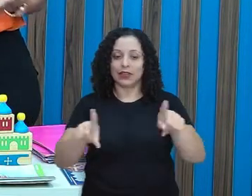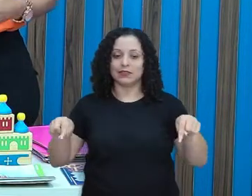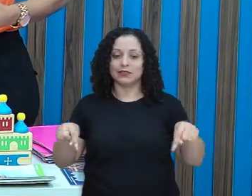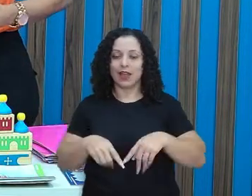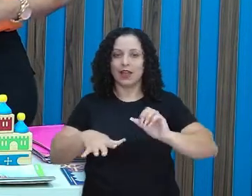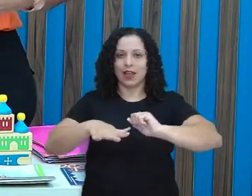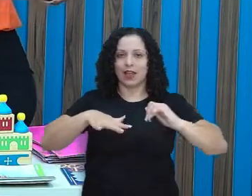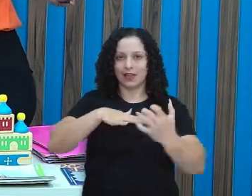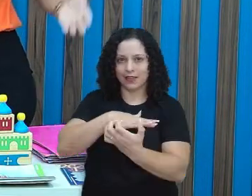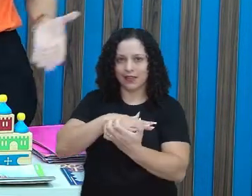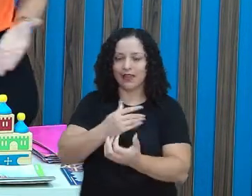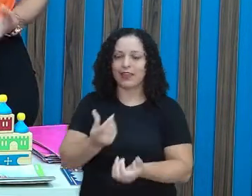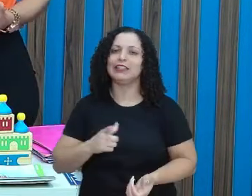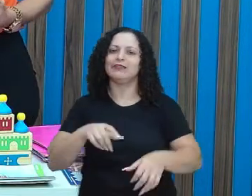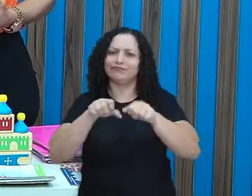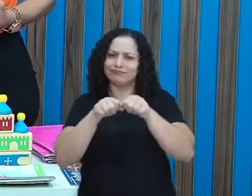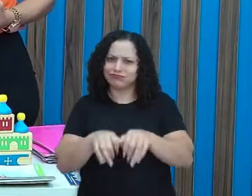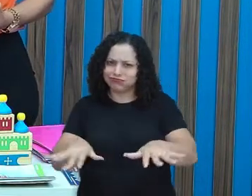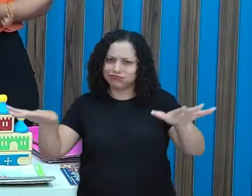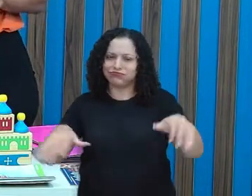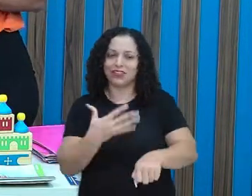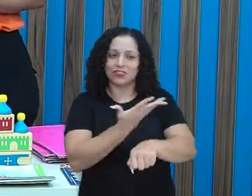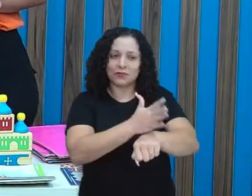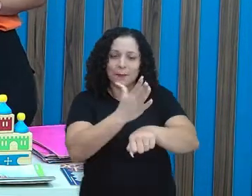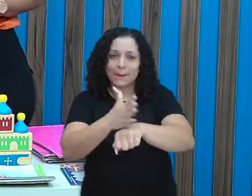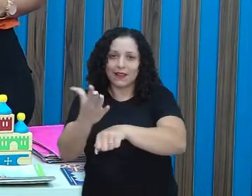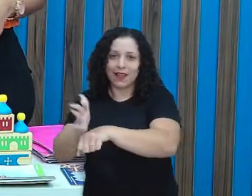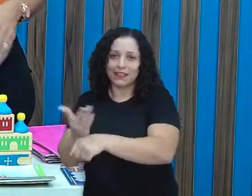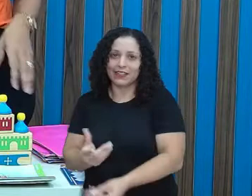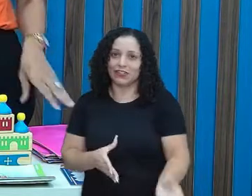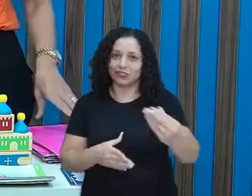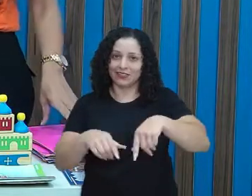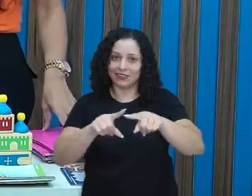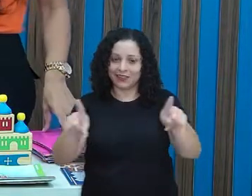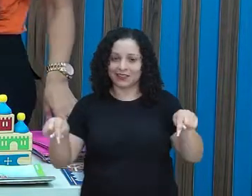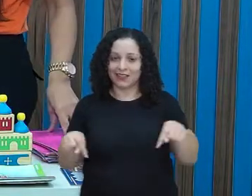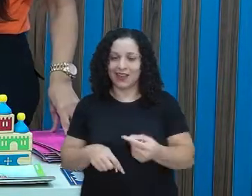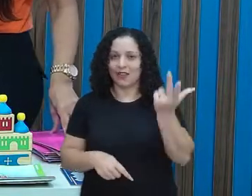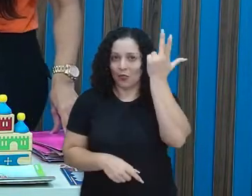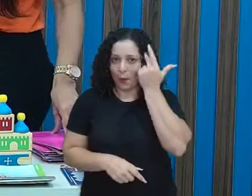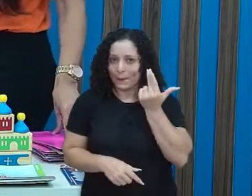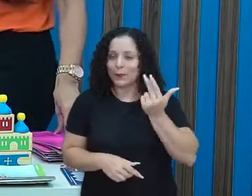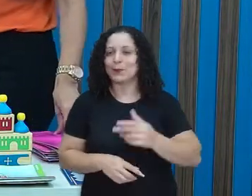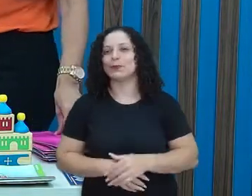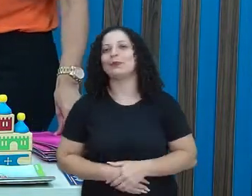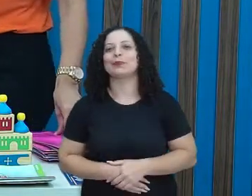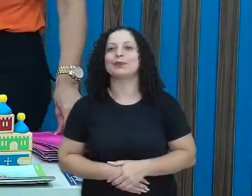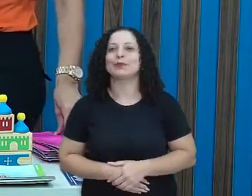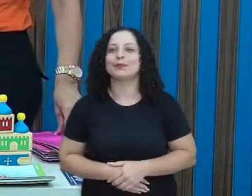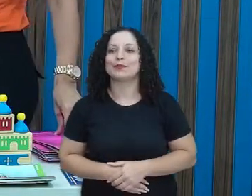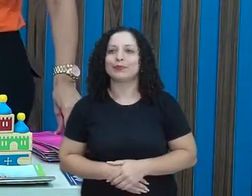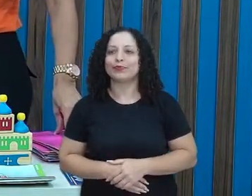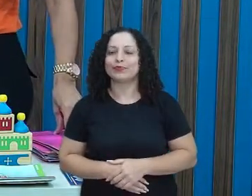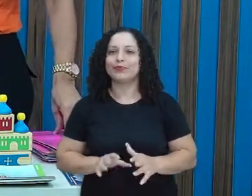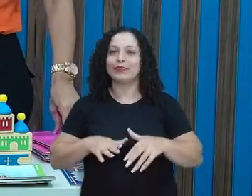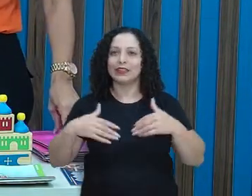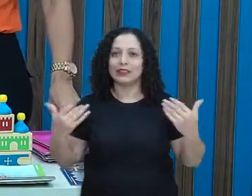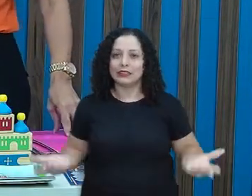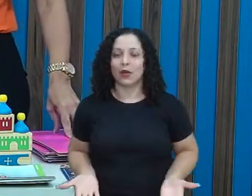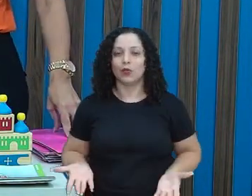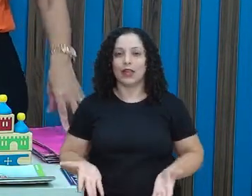estendendo, claro, essas práticas significativas para a sala regular. Então, a